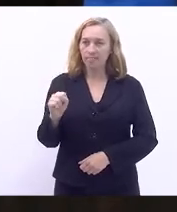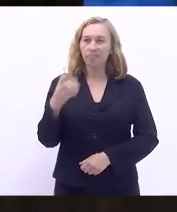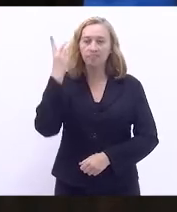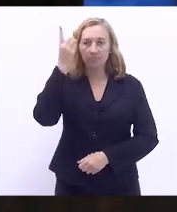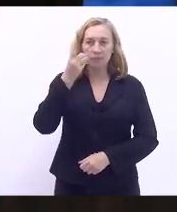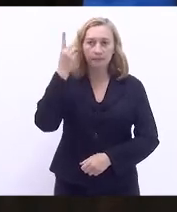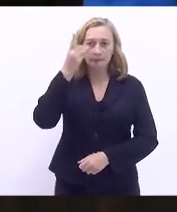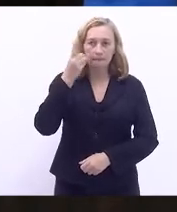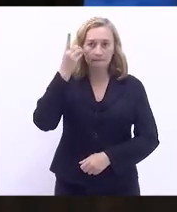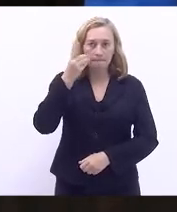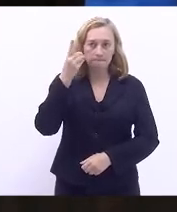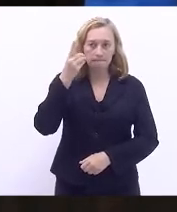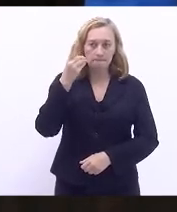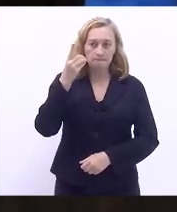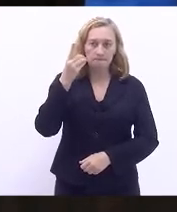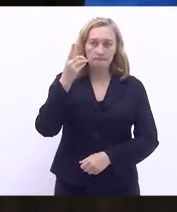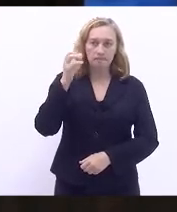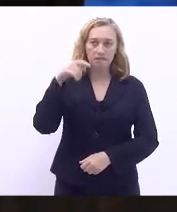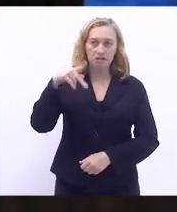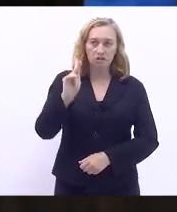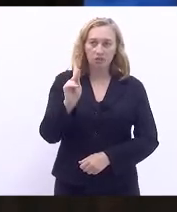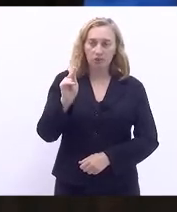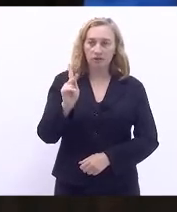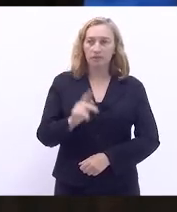Deputado Alexandre Knoploch.